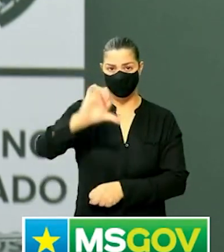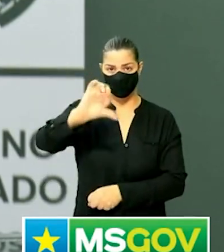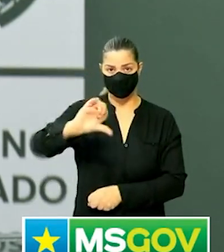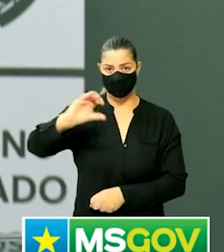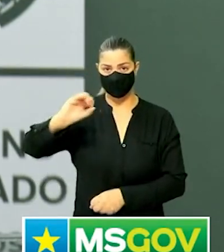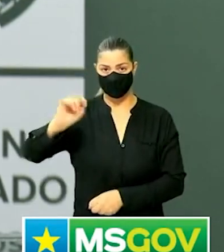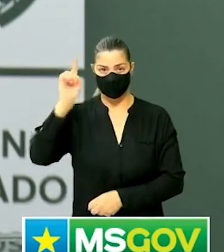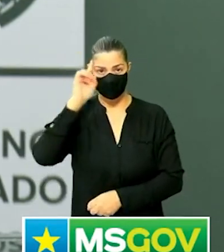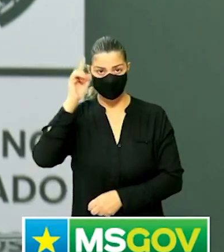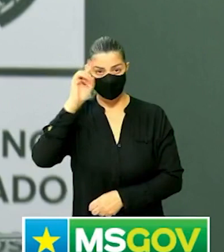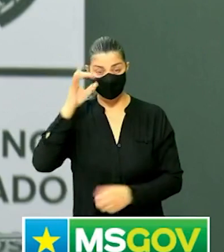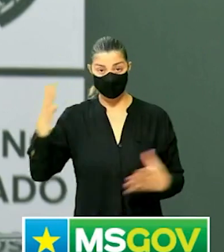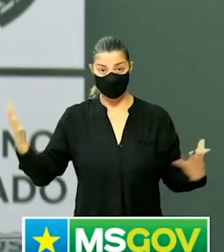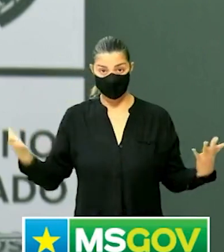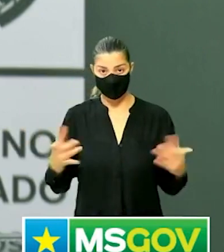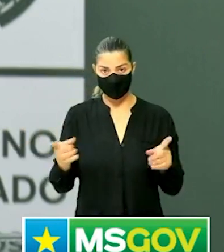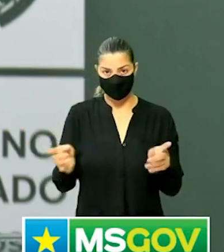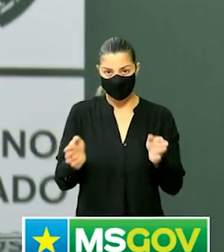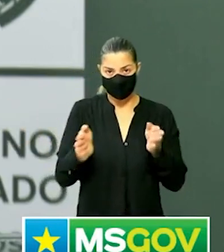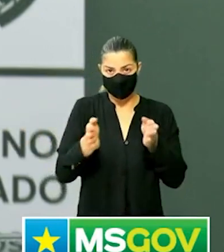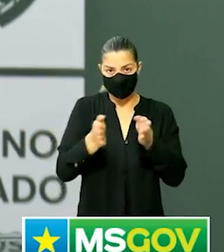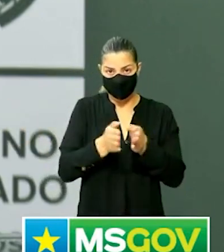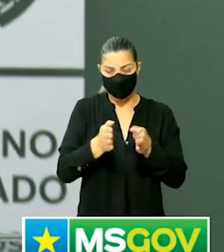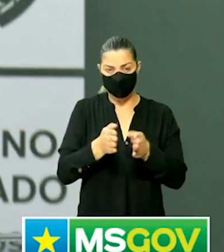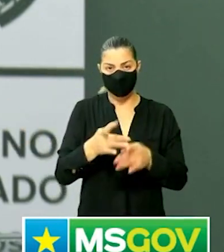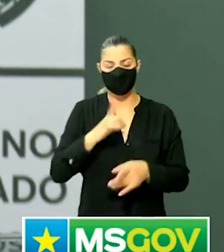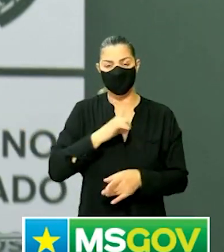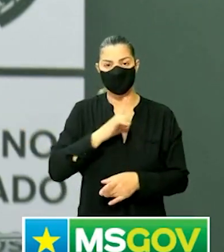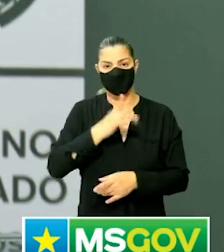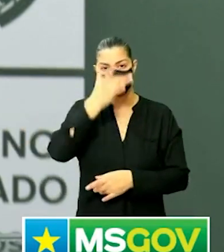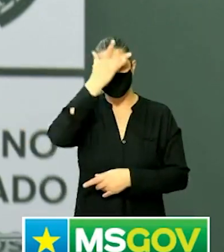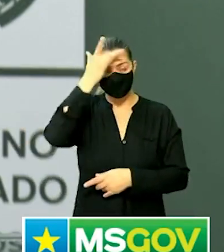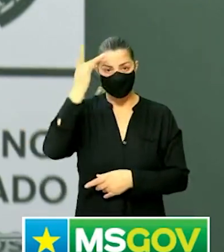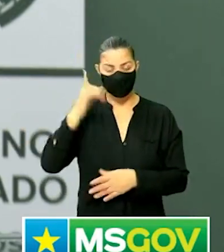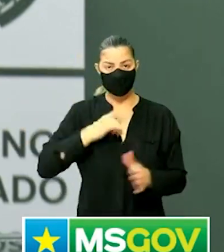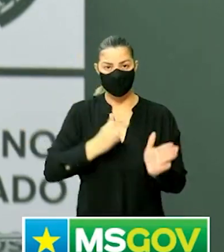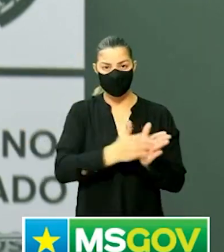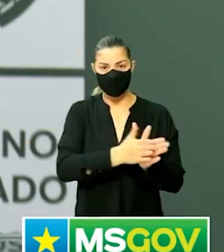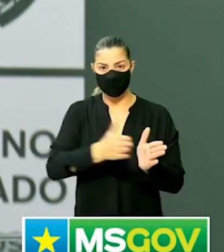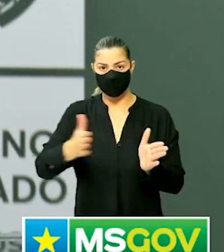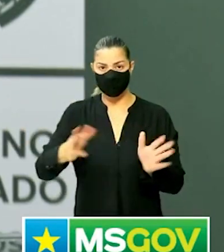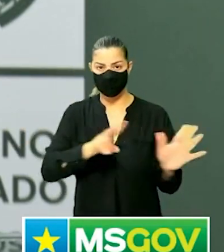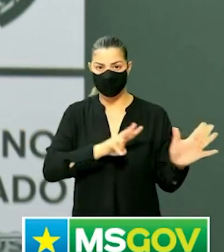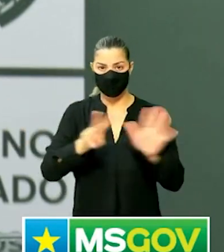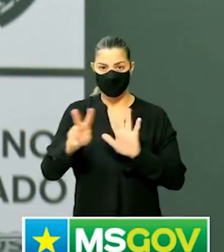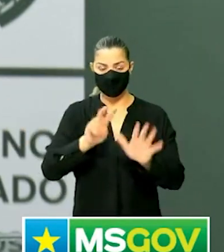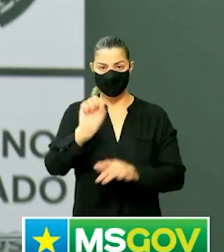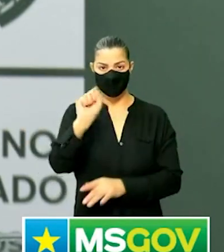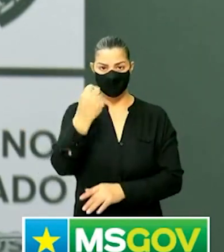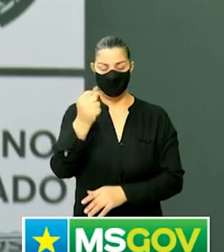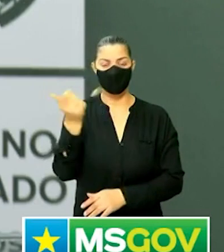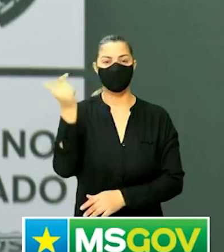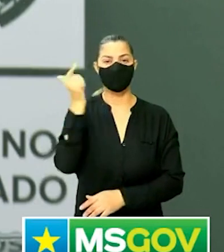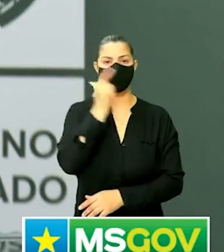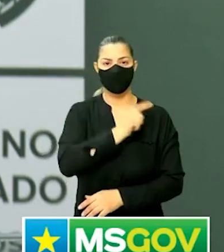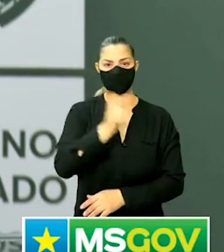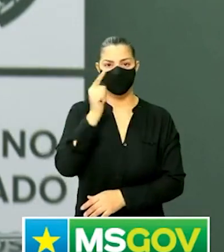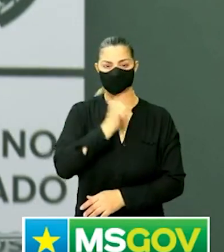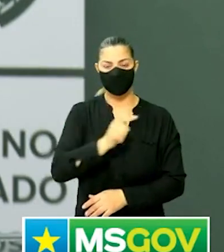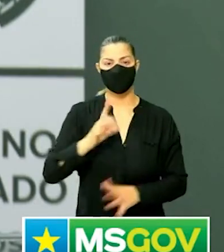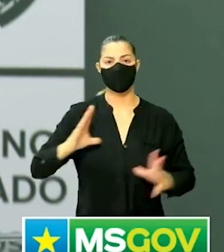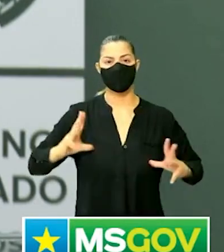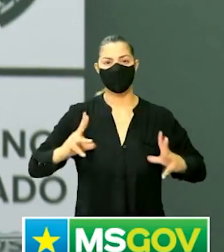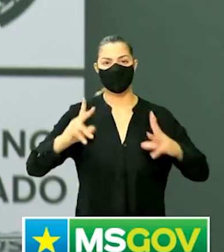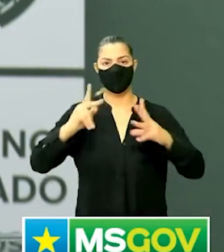início nós estamos importando para quem tomou 18 semanas para que a gente completa o